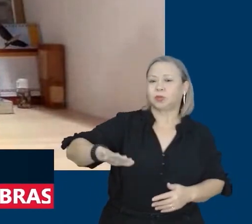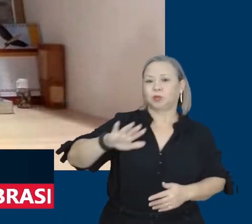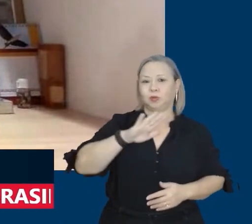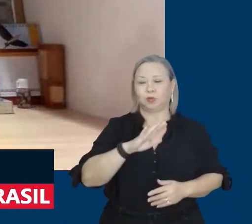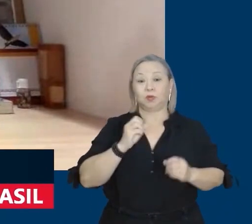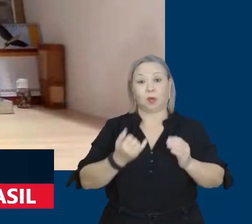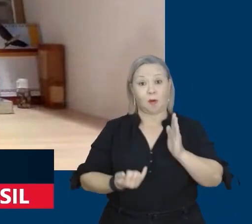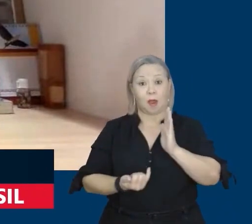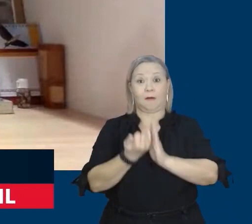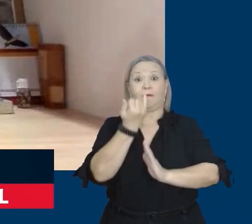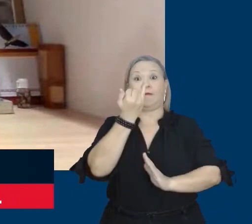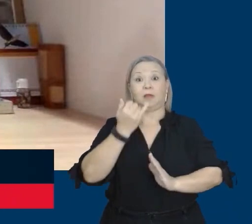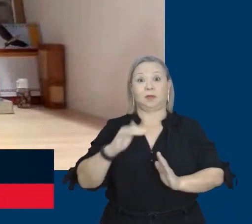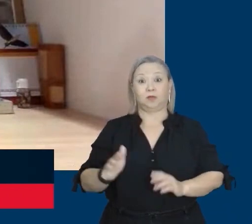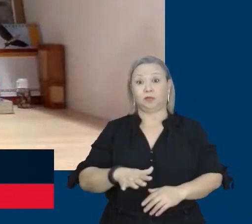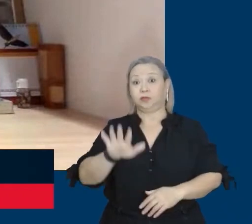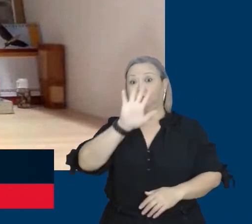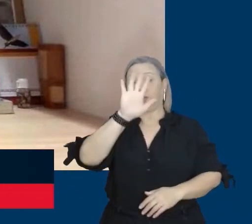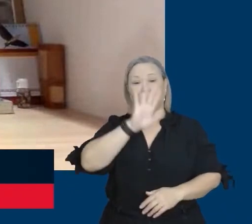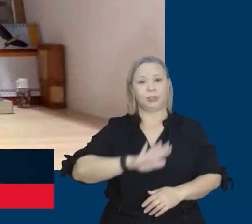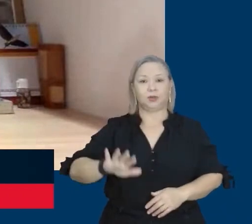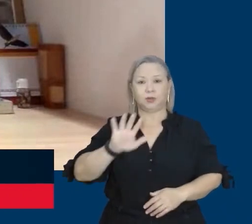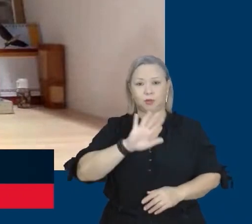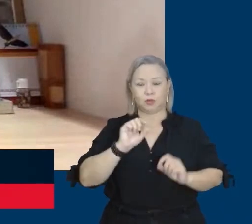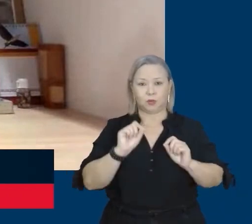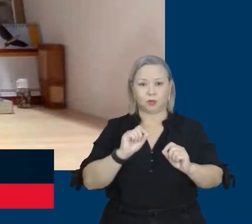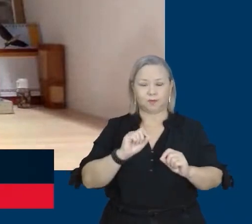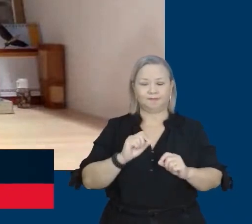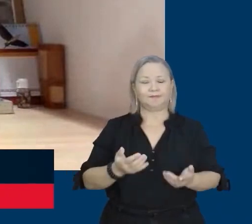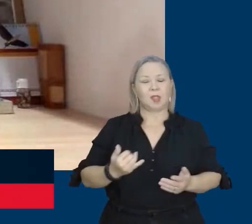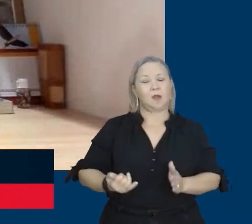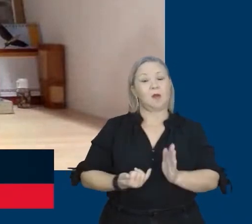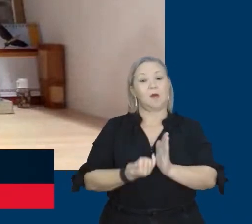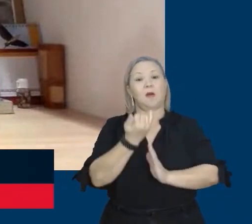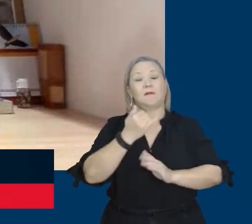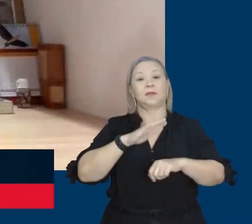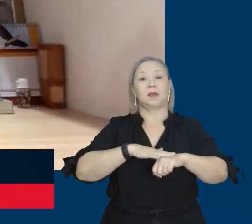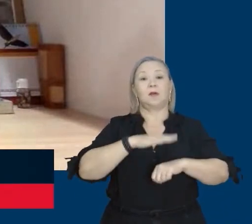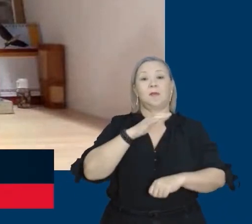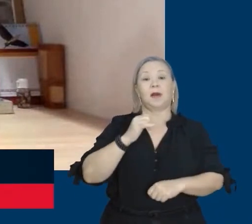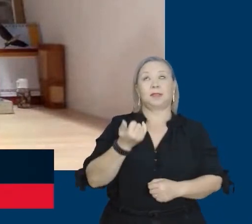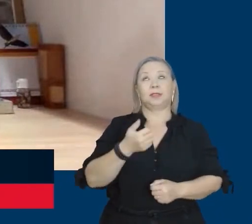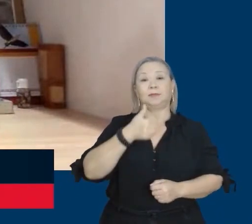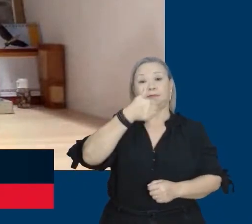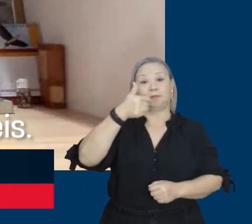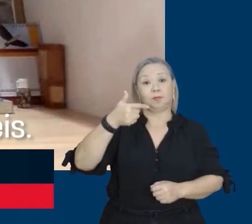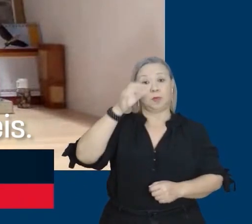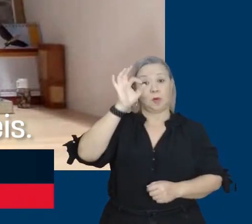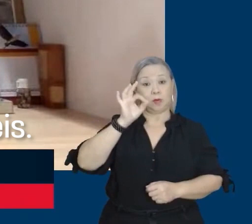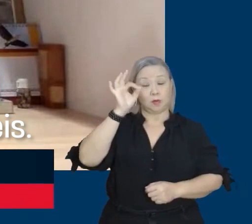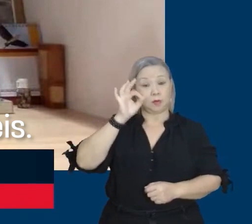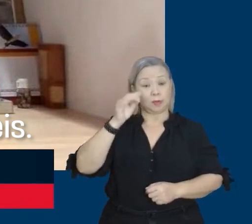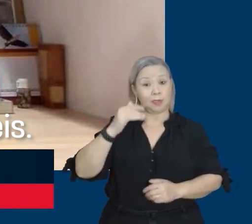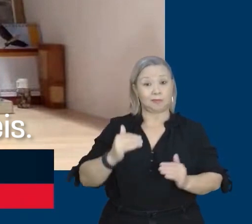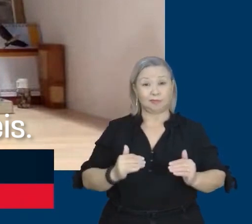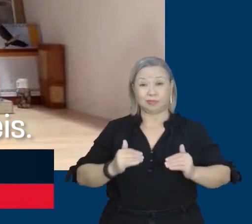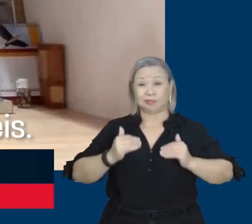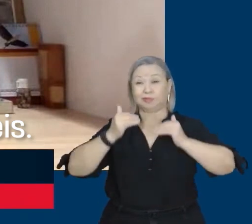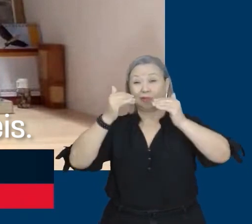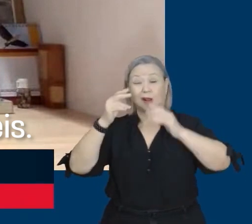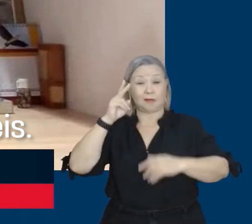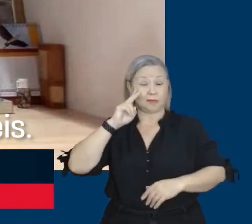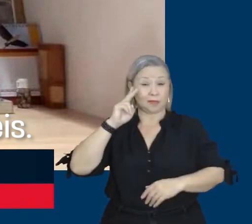inflação no Brasil que hoje está descontrolada né acima de doze por cento a mais alta da sua história ela tá sendo